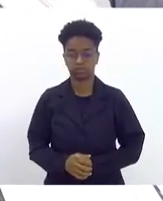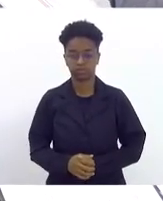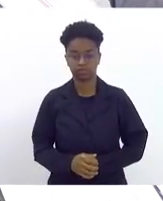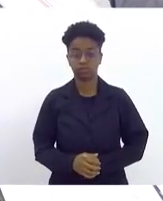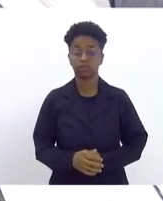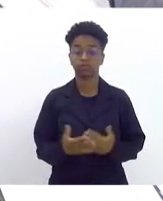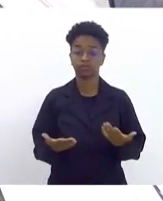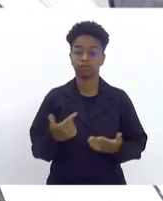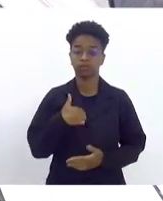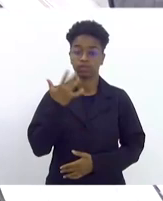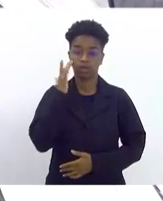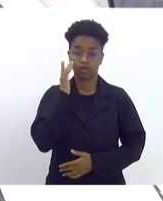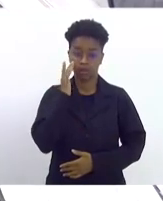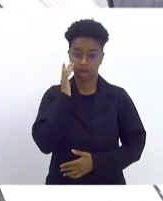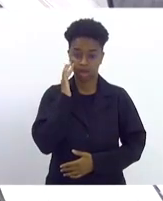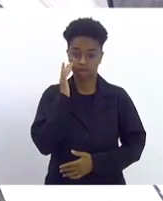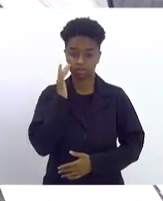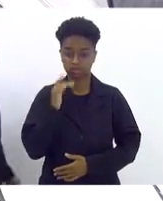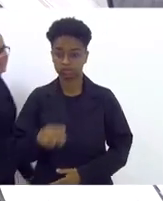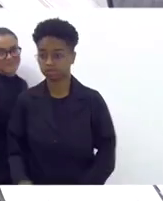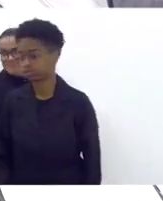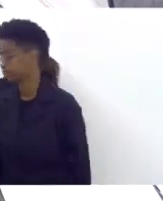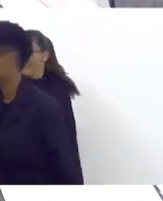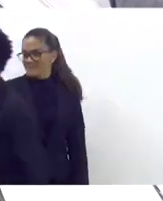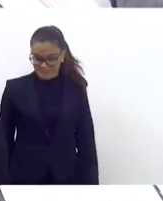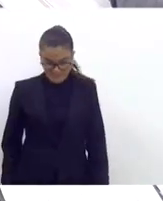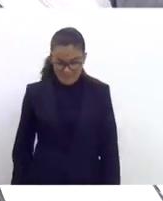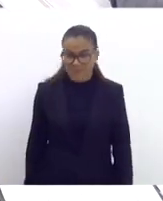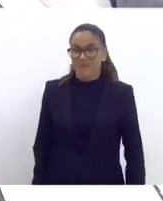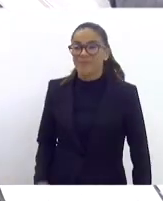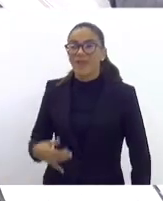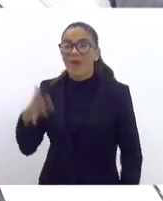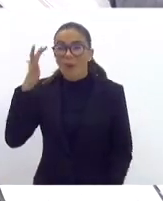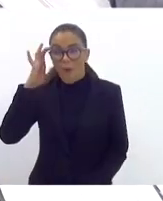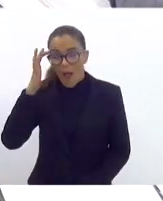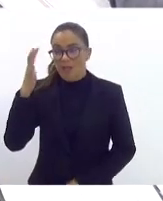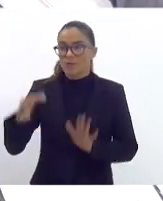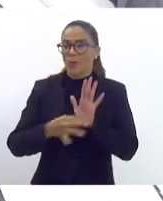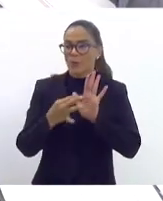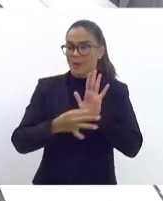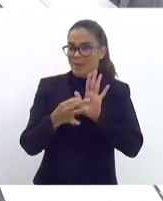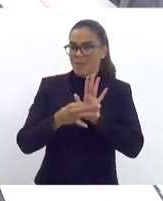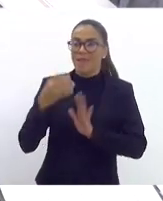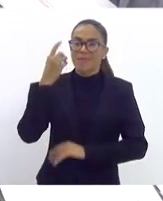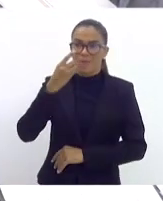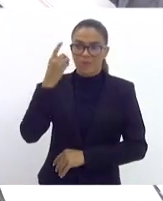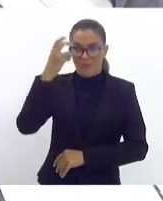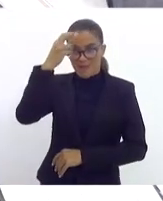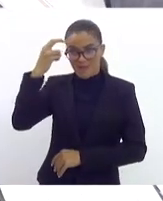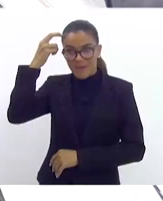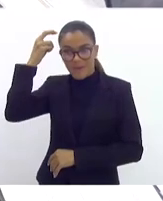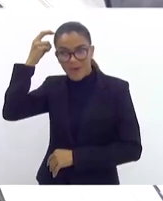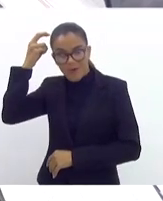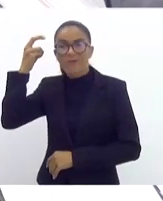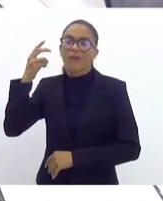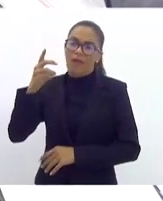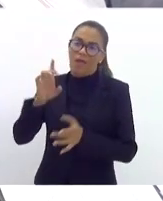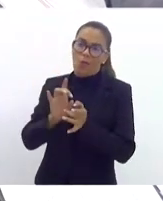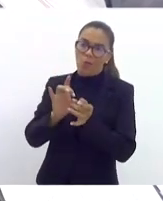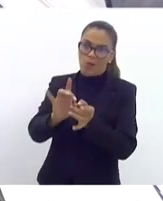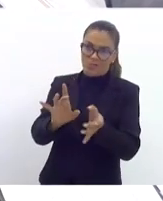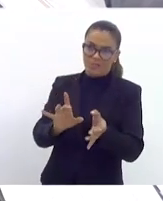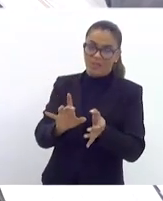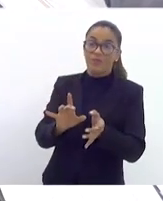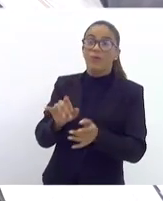não eu acho que o não ouvi Eu acho que o parecer da deputada Veronica que é autorizativo